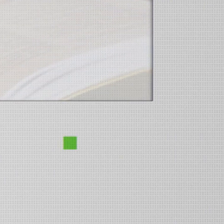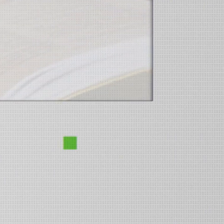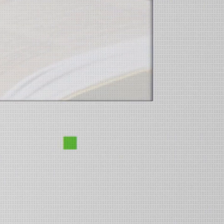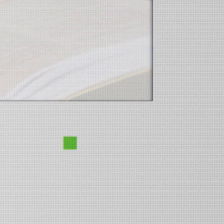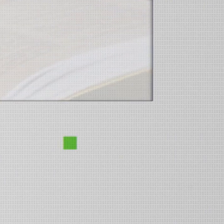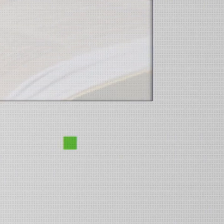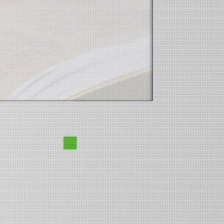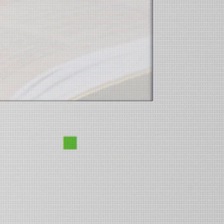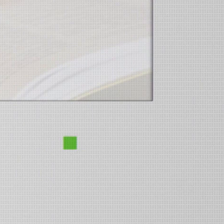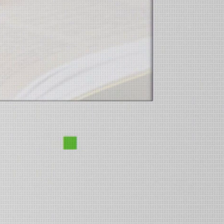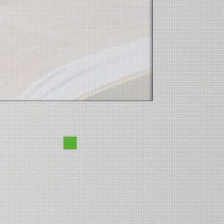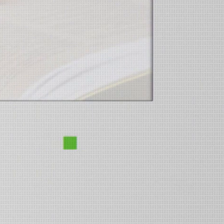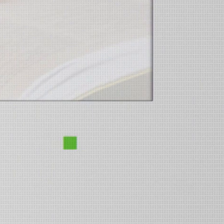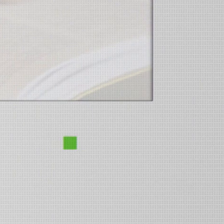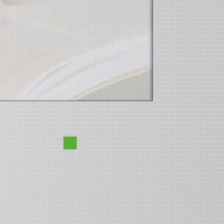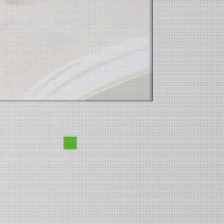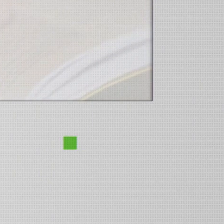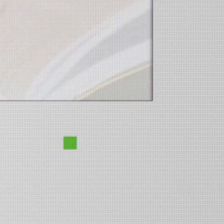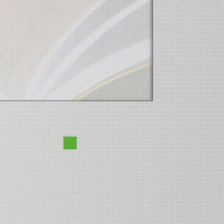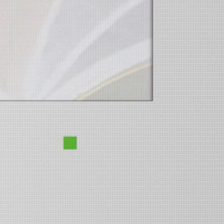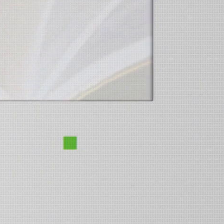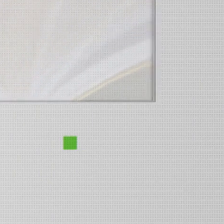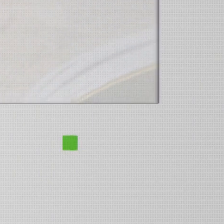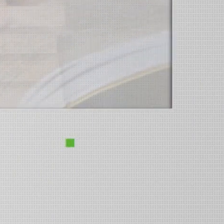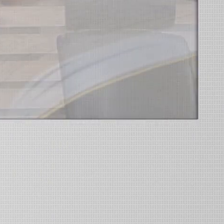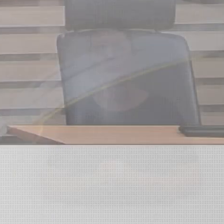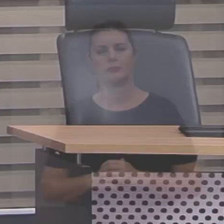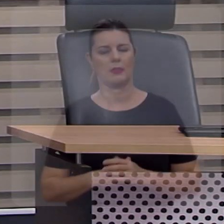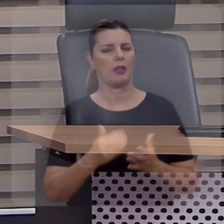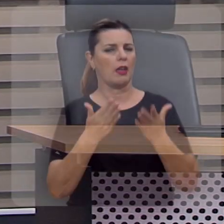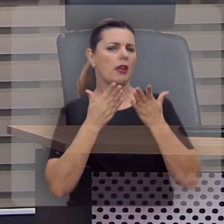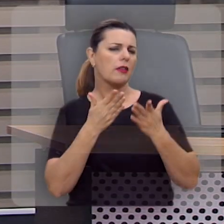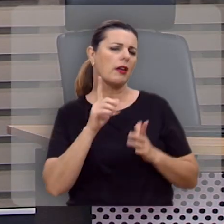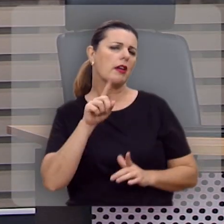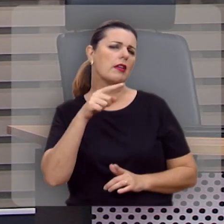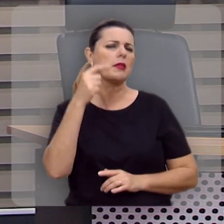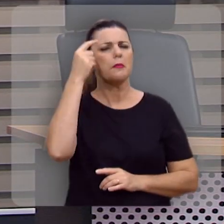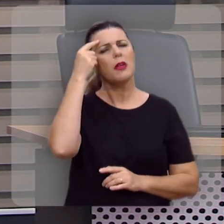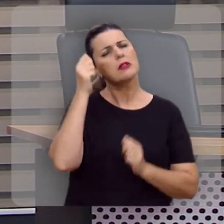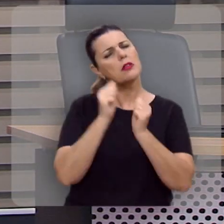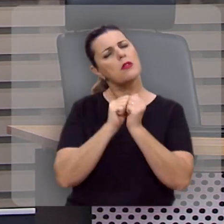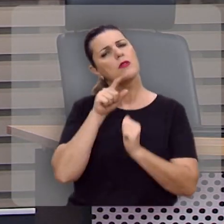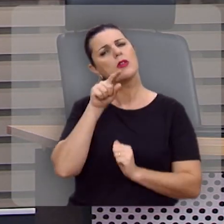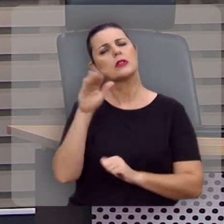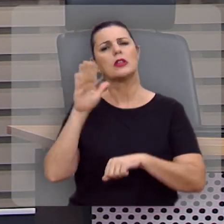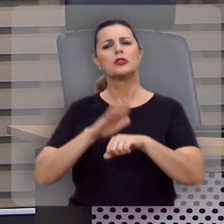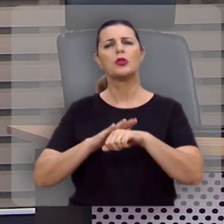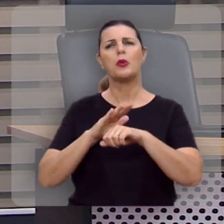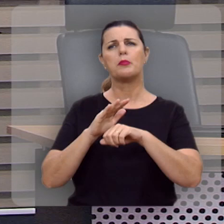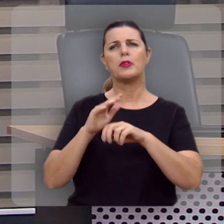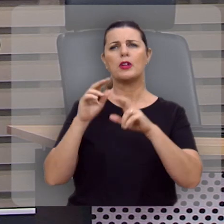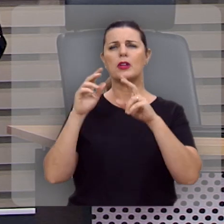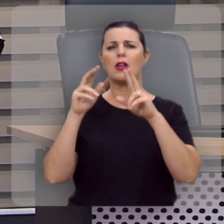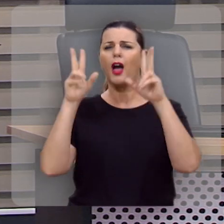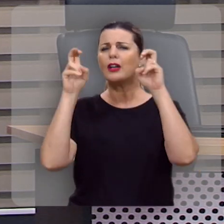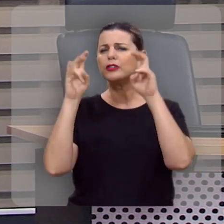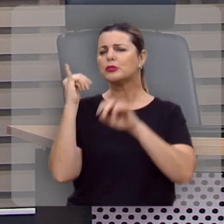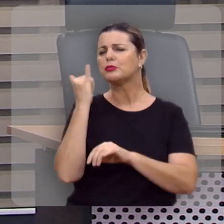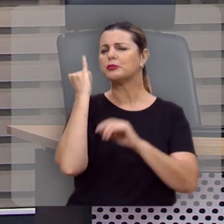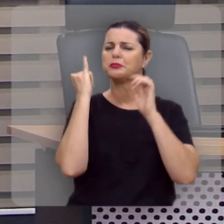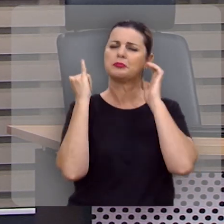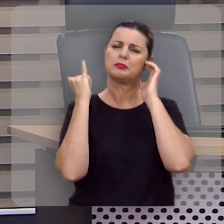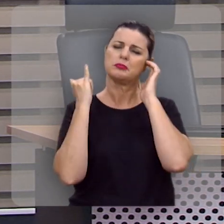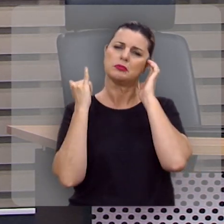vereis, como ele vos disse. Eu quero então pensar com você sobre este assunto tão